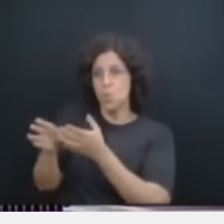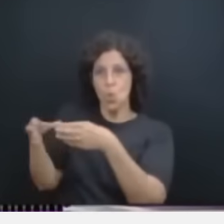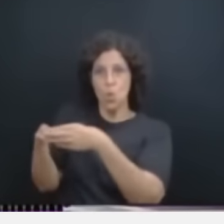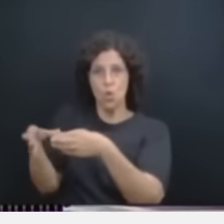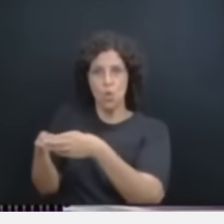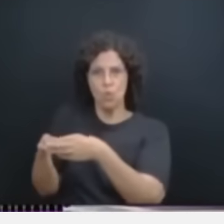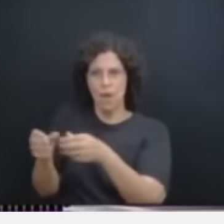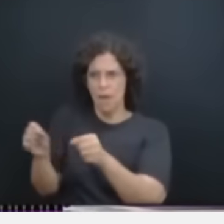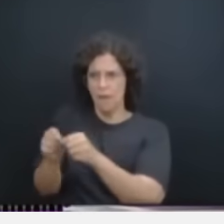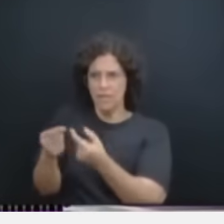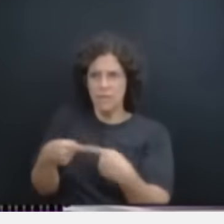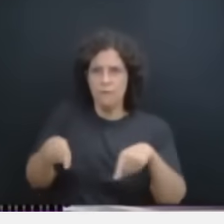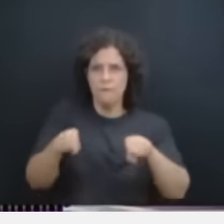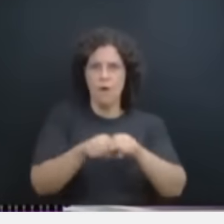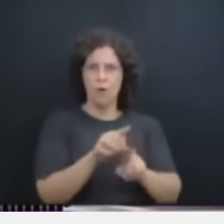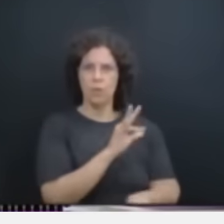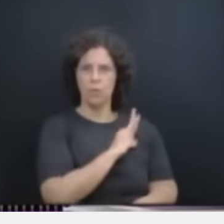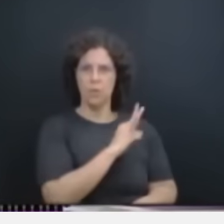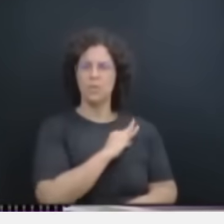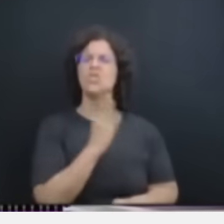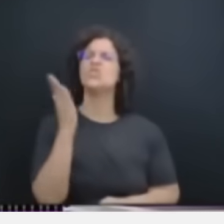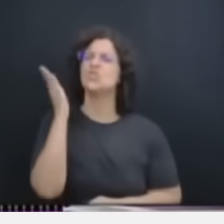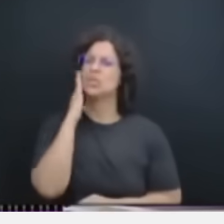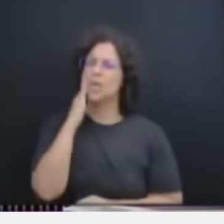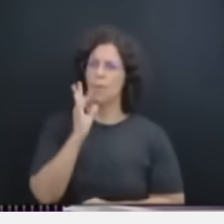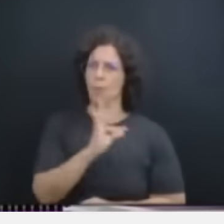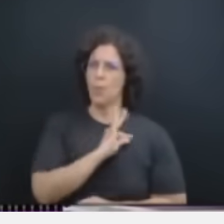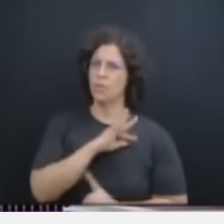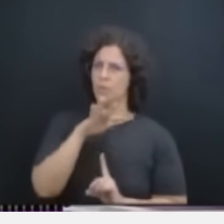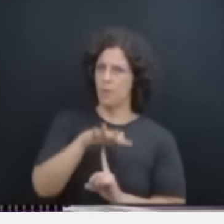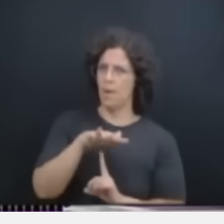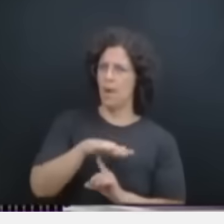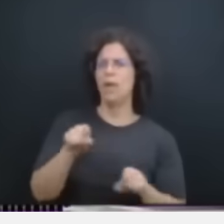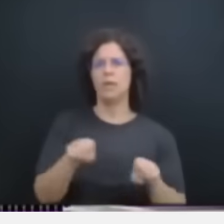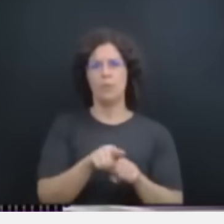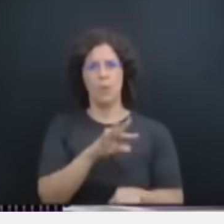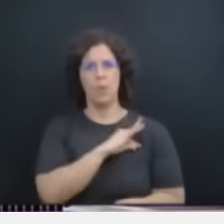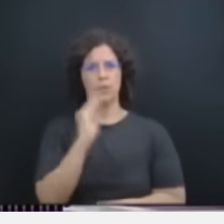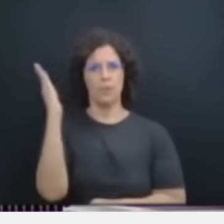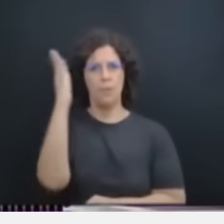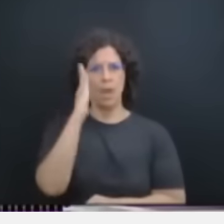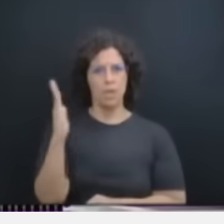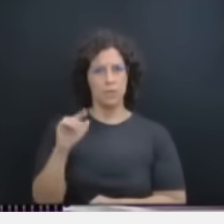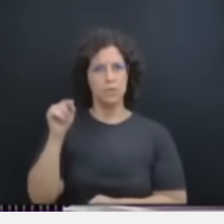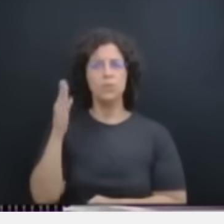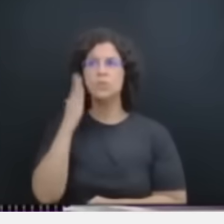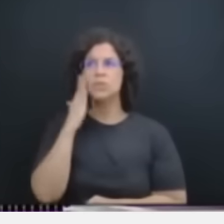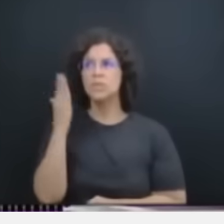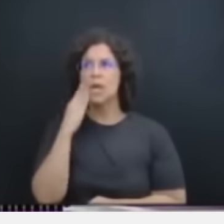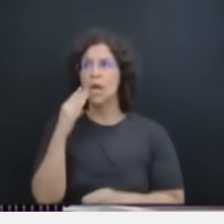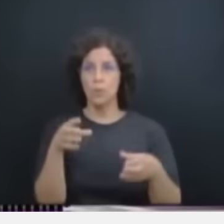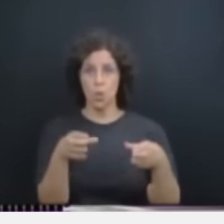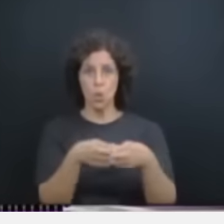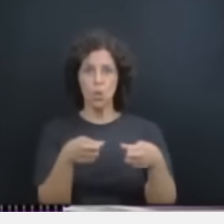sab Que a Polícia Militar do Paraná e do Brasil é uma das mais